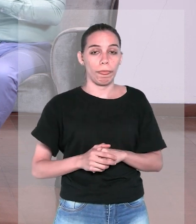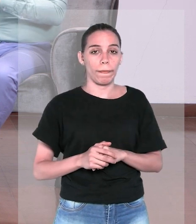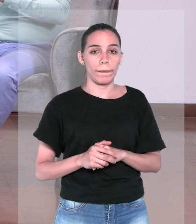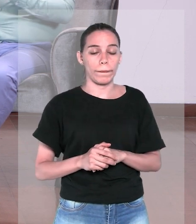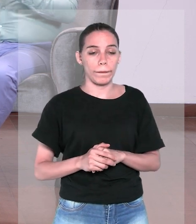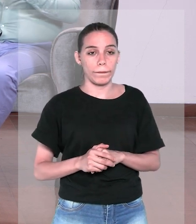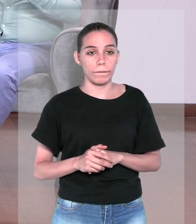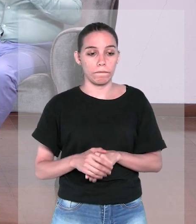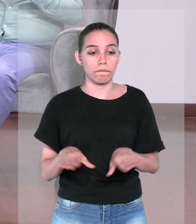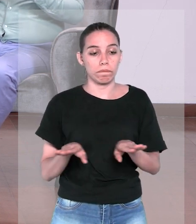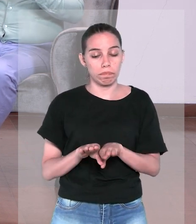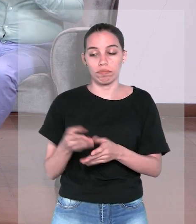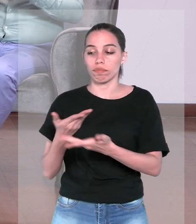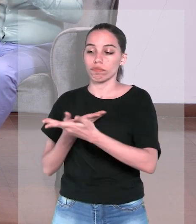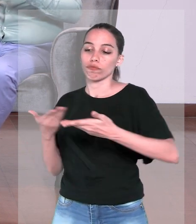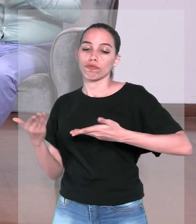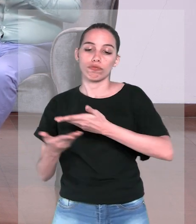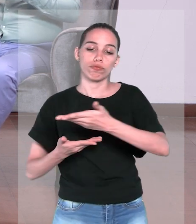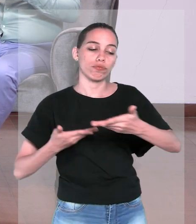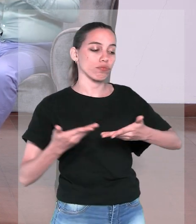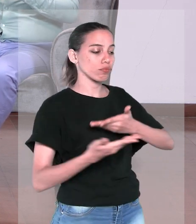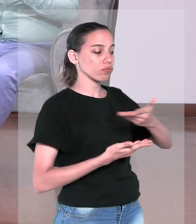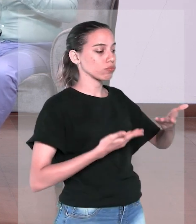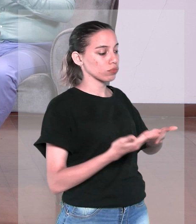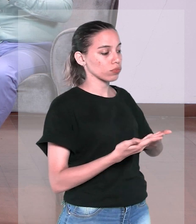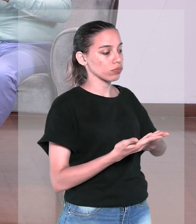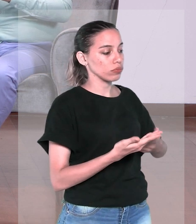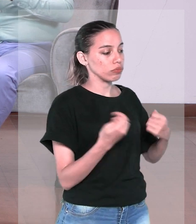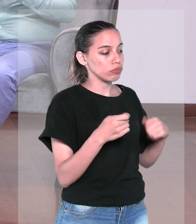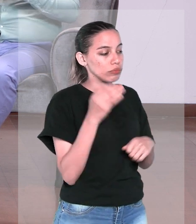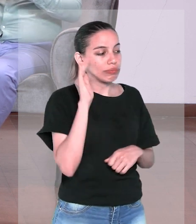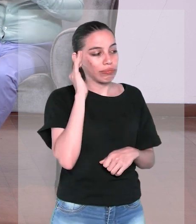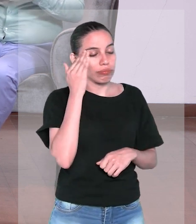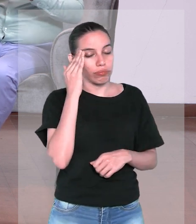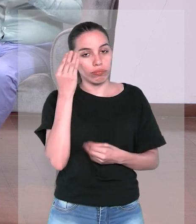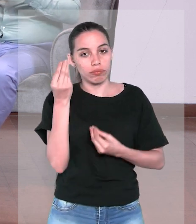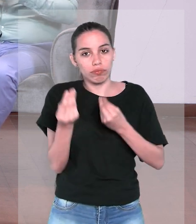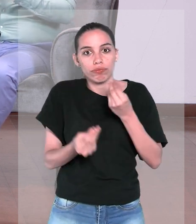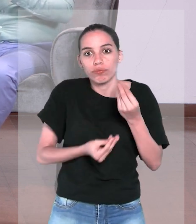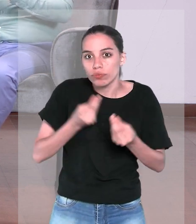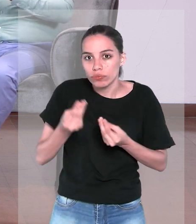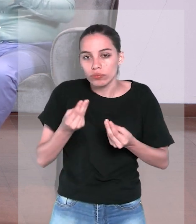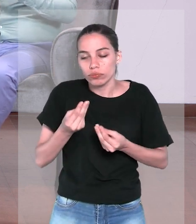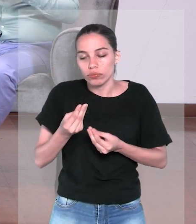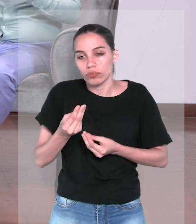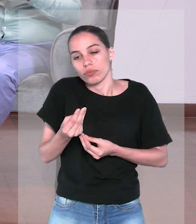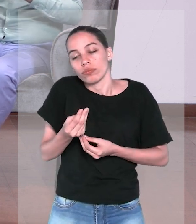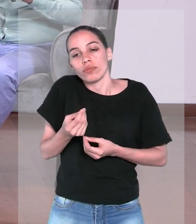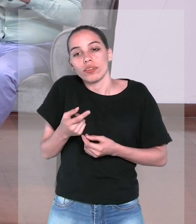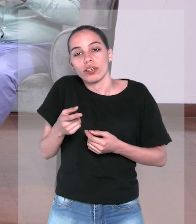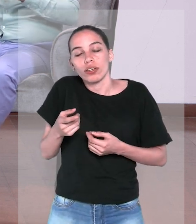discutir. E o cuidar da outra pessoa, né? Cuidar de quem está perto de mim, cuidar dos ambientes, cuidar dos filhos, cuidar